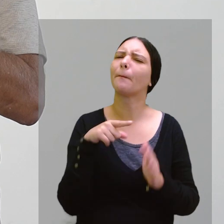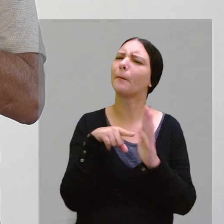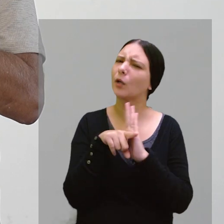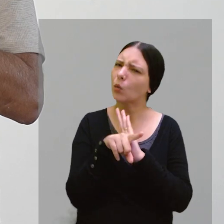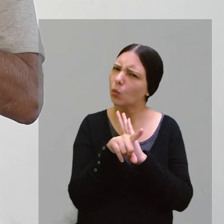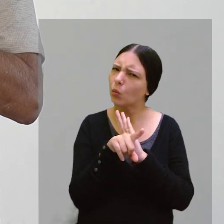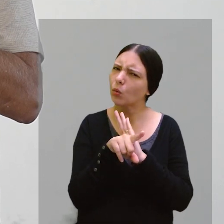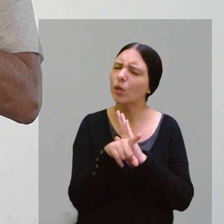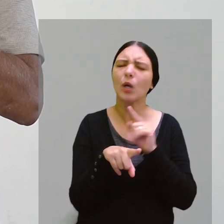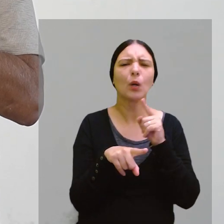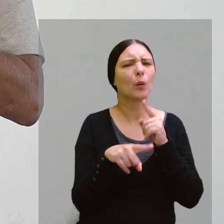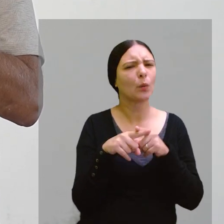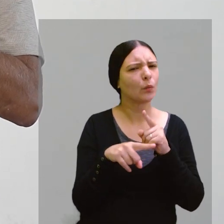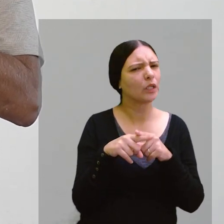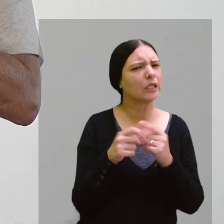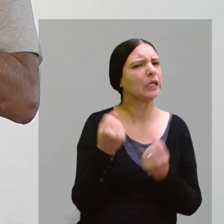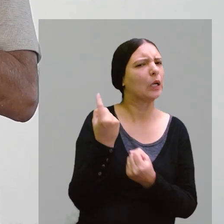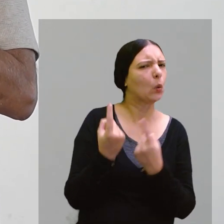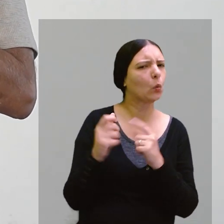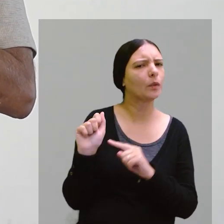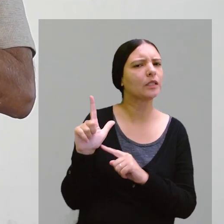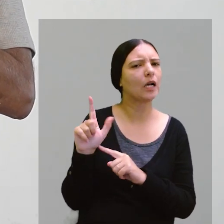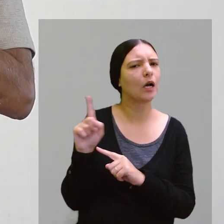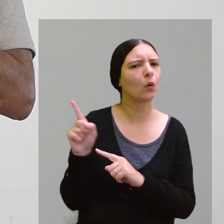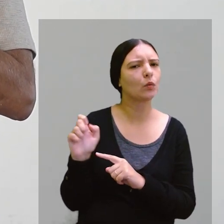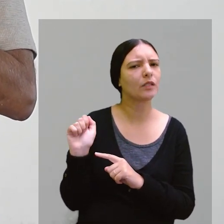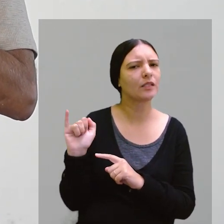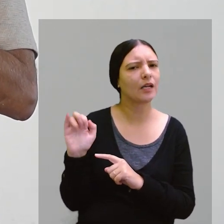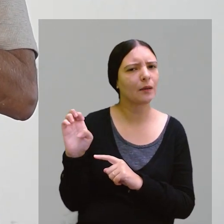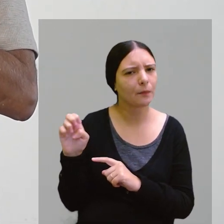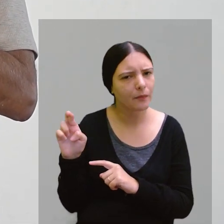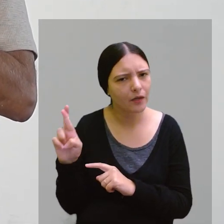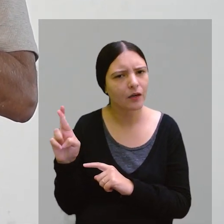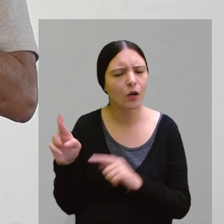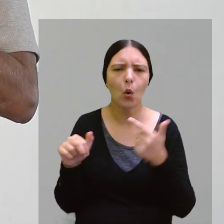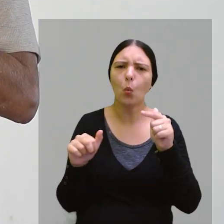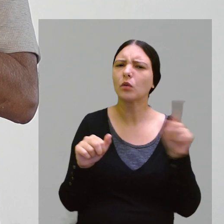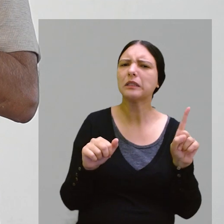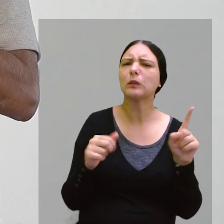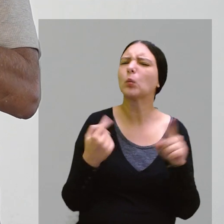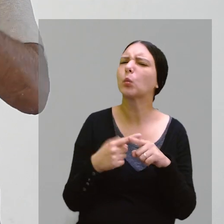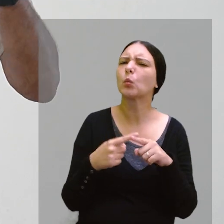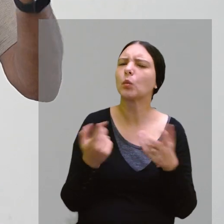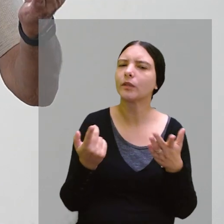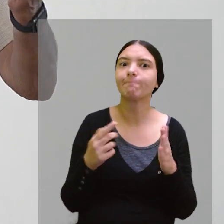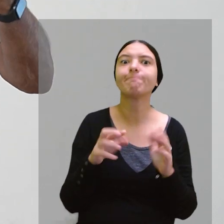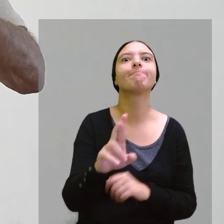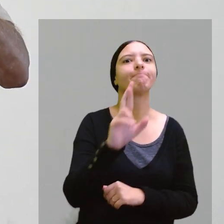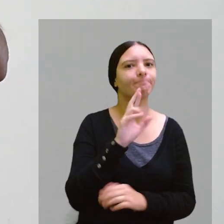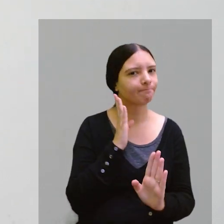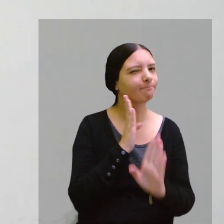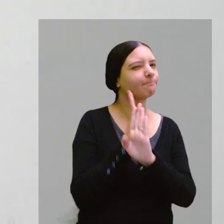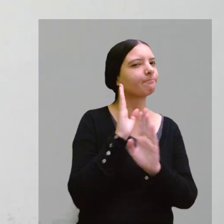por que umas desenvolvem Alzheimer, outras não. Qual foi o resultado? Descobriu-se